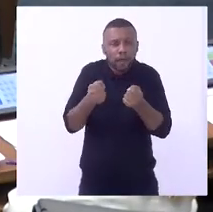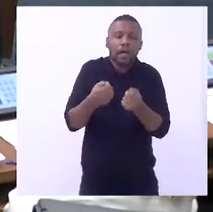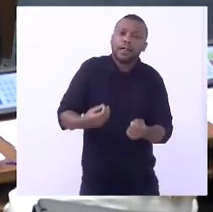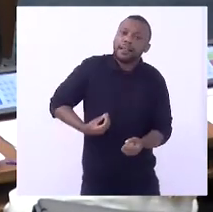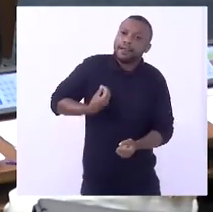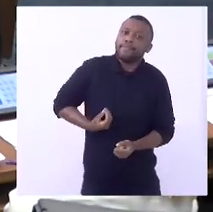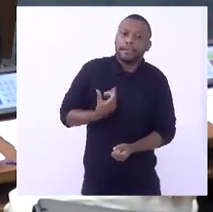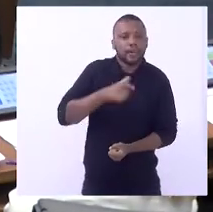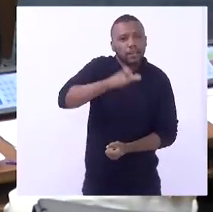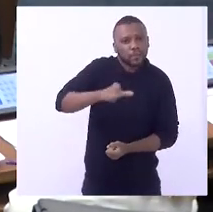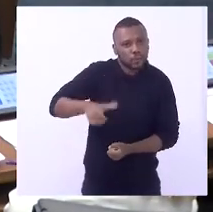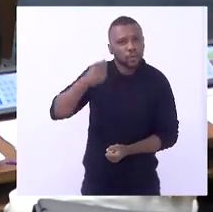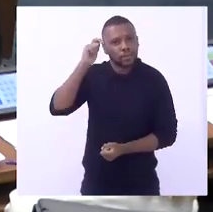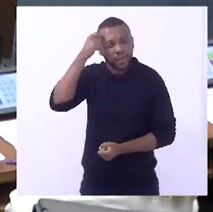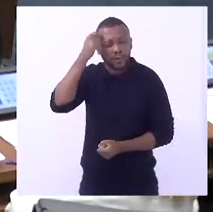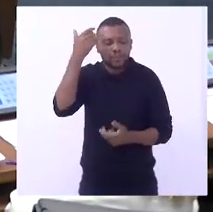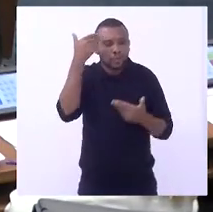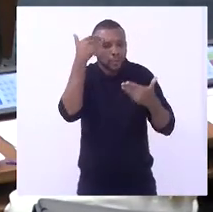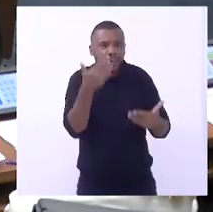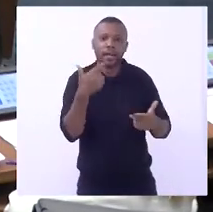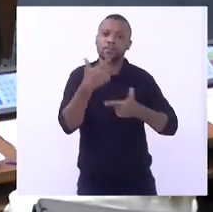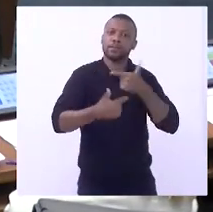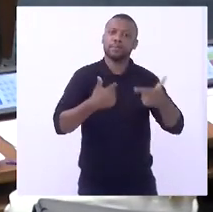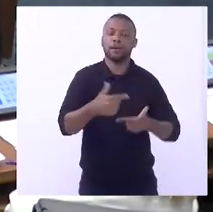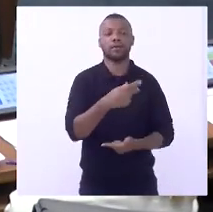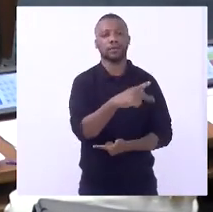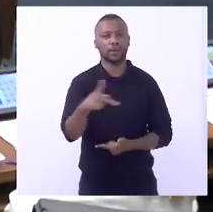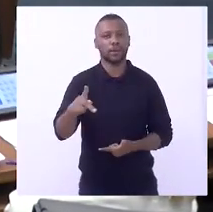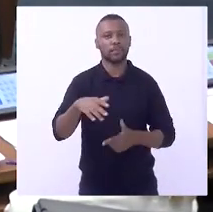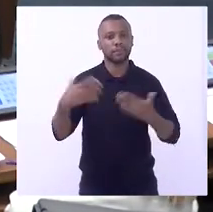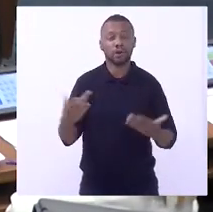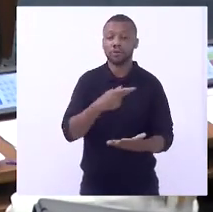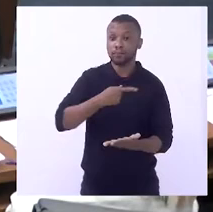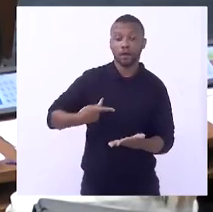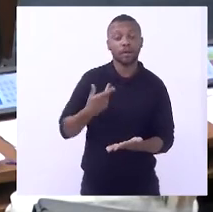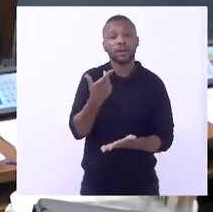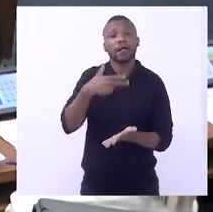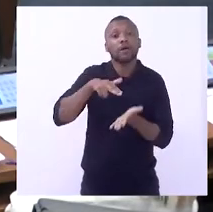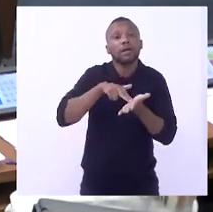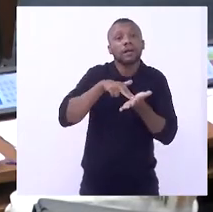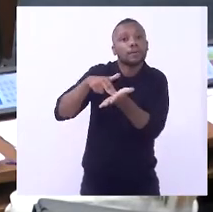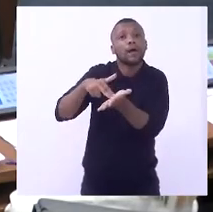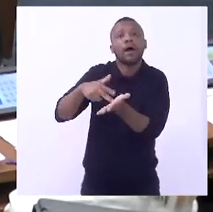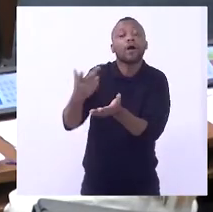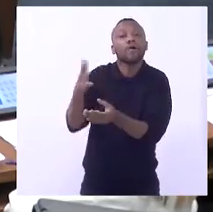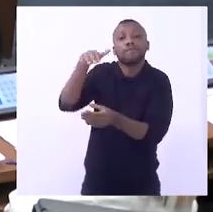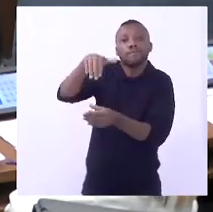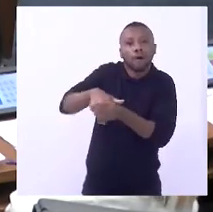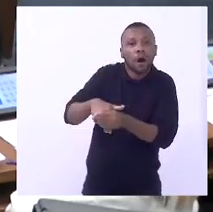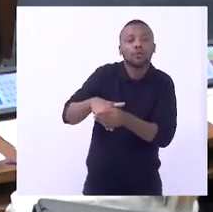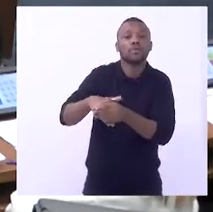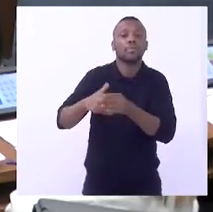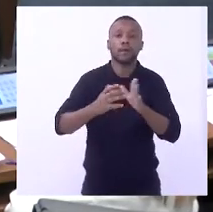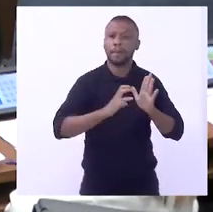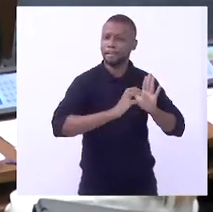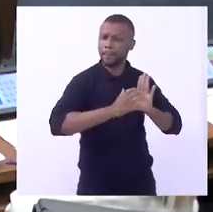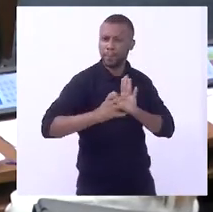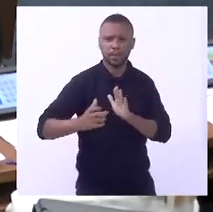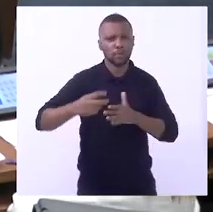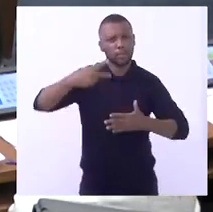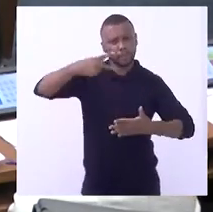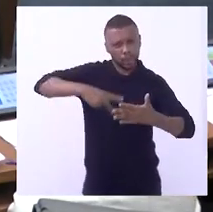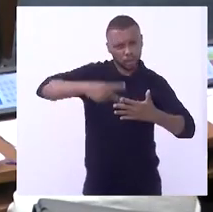juventude negra. Muito obrigada pelo seu trabalho. Senhor presidente, vou encaminhar aqui o voto pela bancada do PSOL, sim